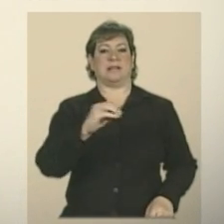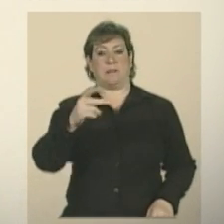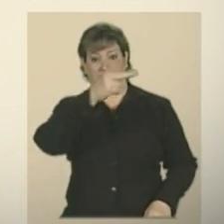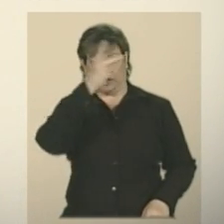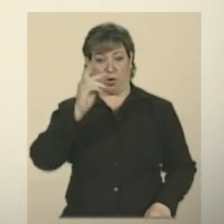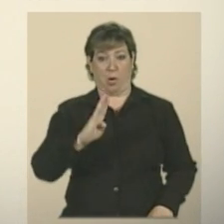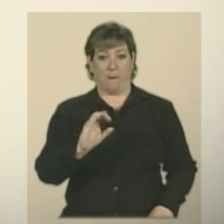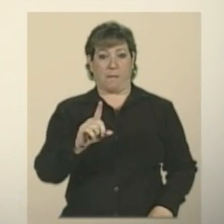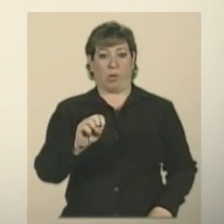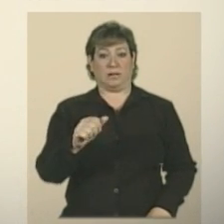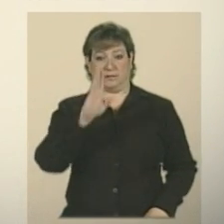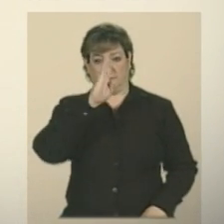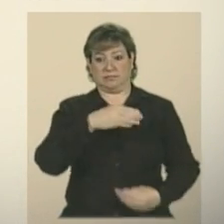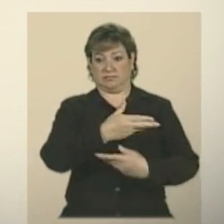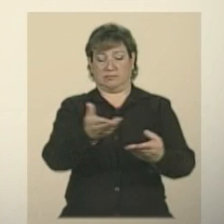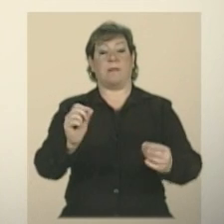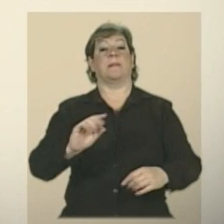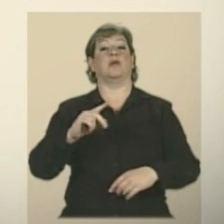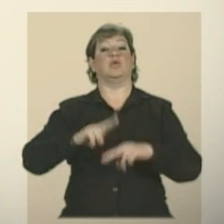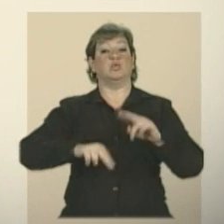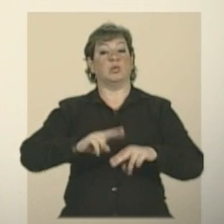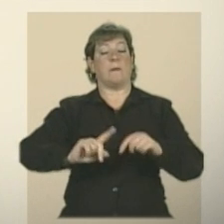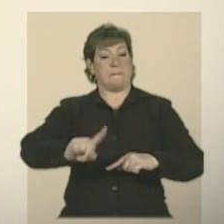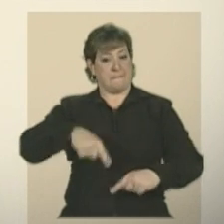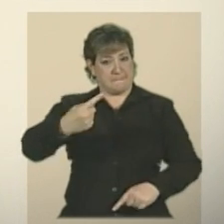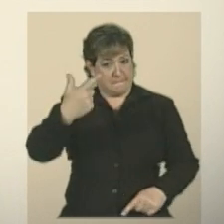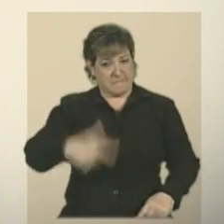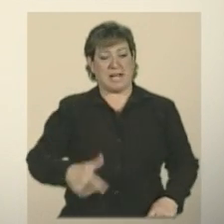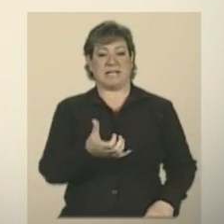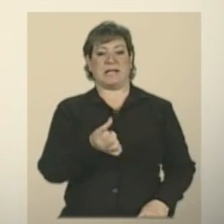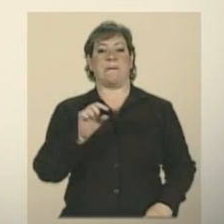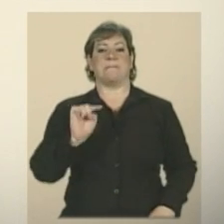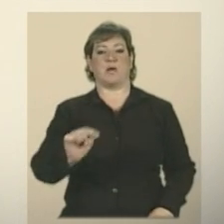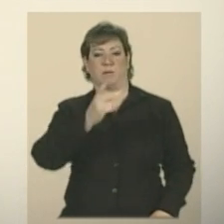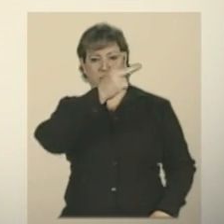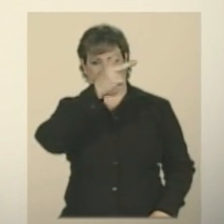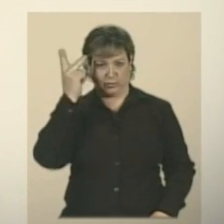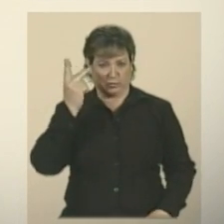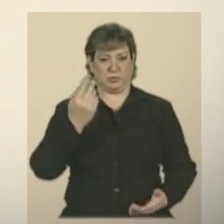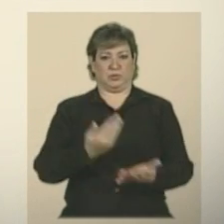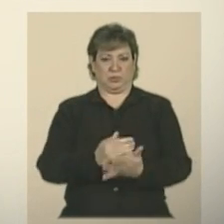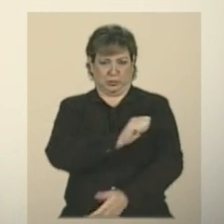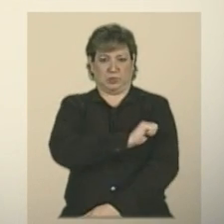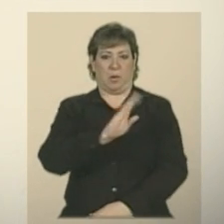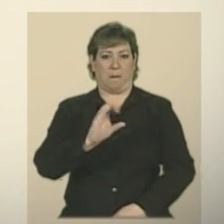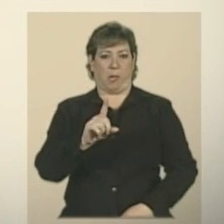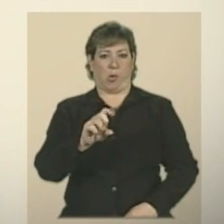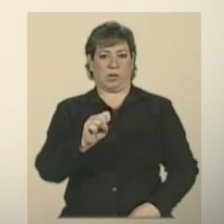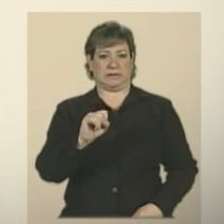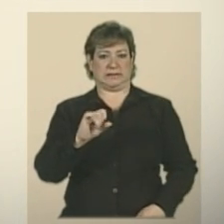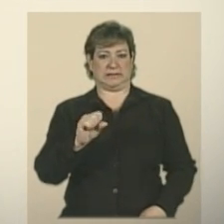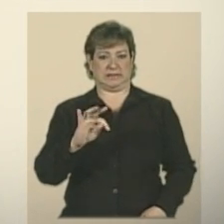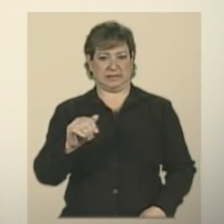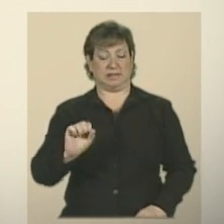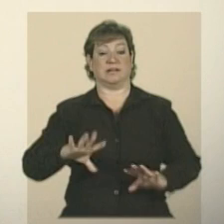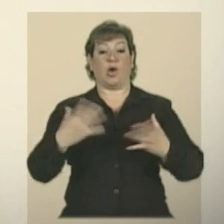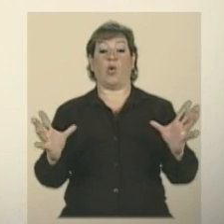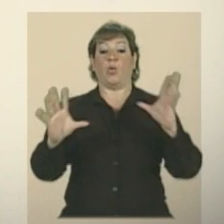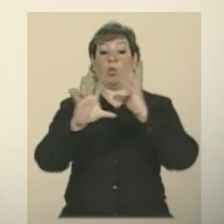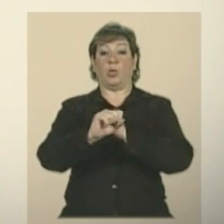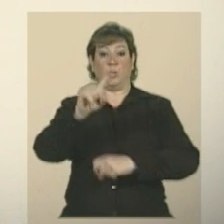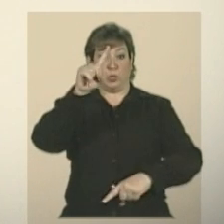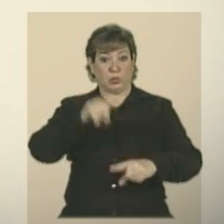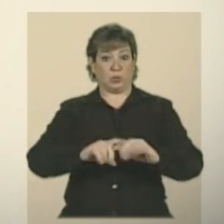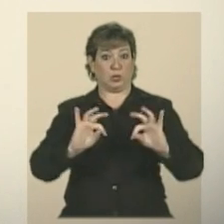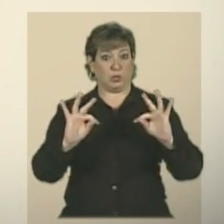bolsistas. E em junho, mais 6 mil bolsistas. Assim, Luciano, nesse ano, o total de bolsistas selecionados